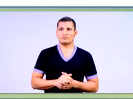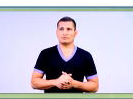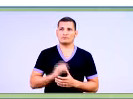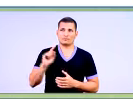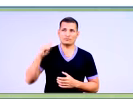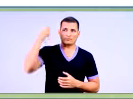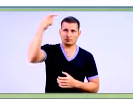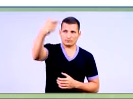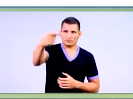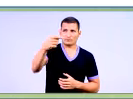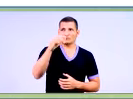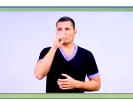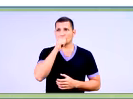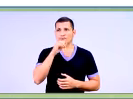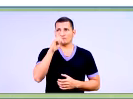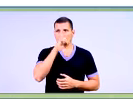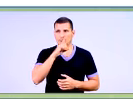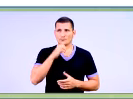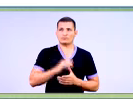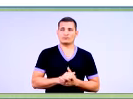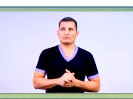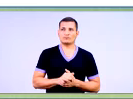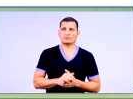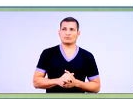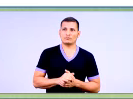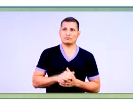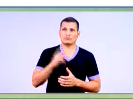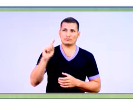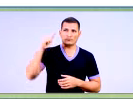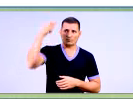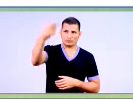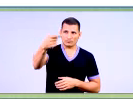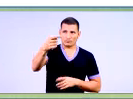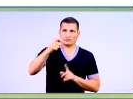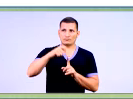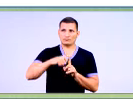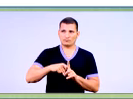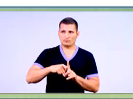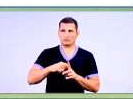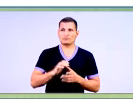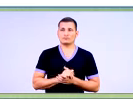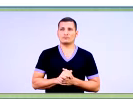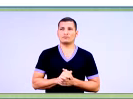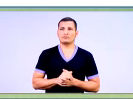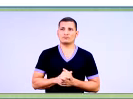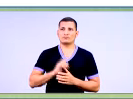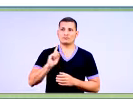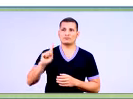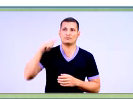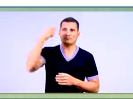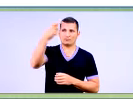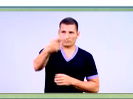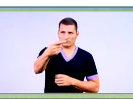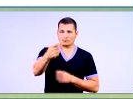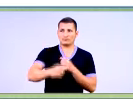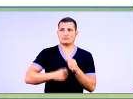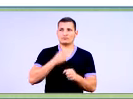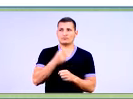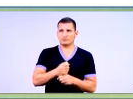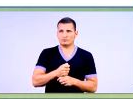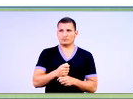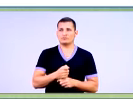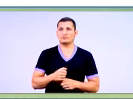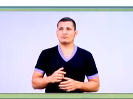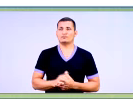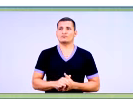de semana. Next month, próximo mês. Next year, próximo ano. Por que a